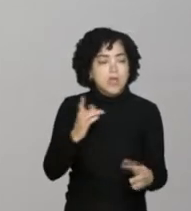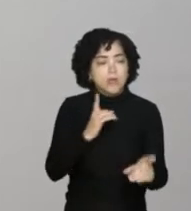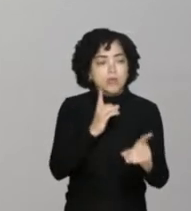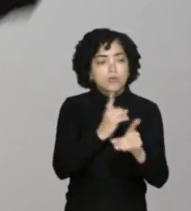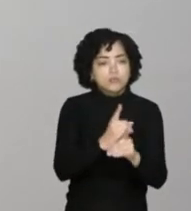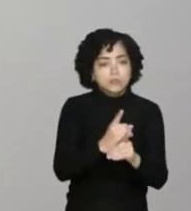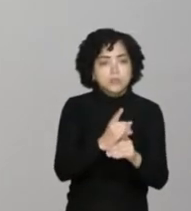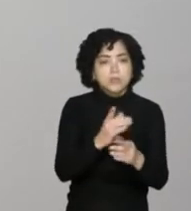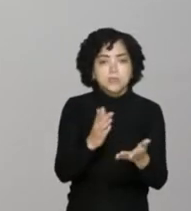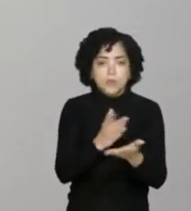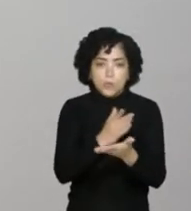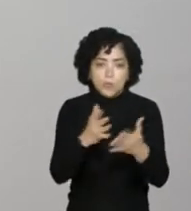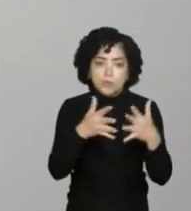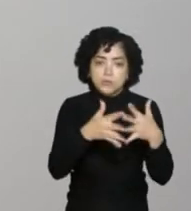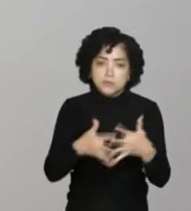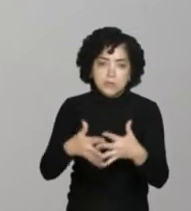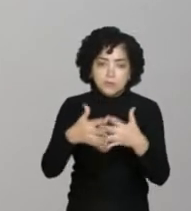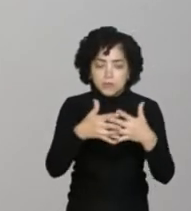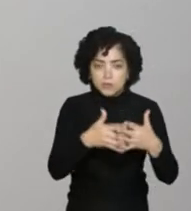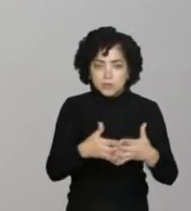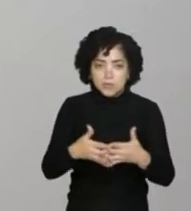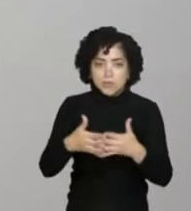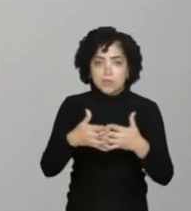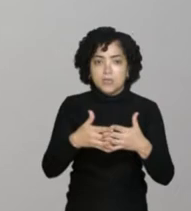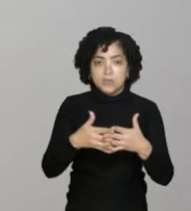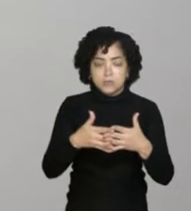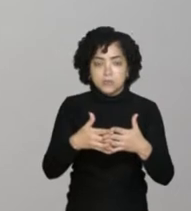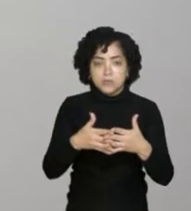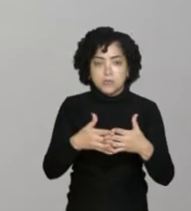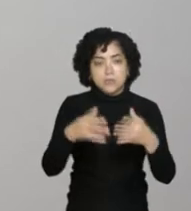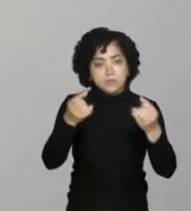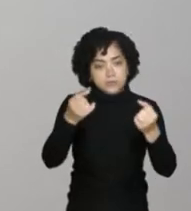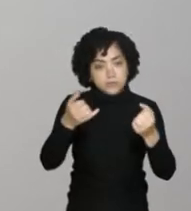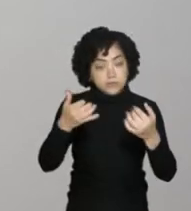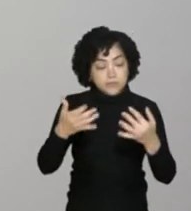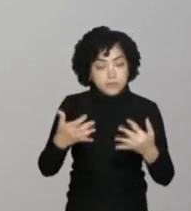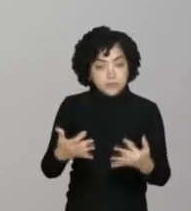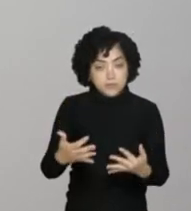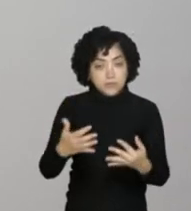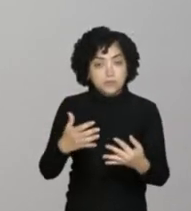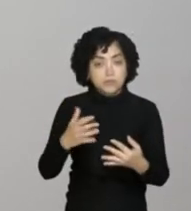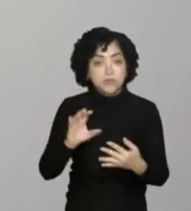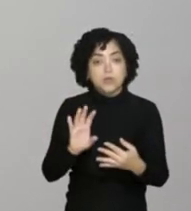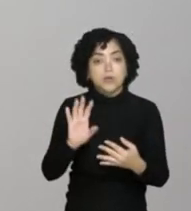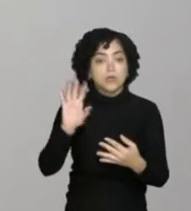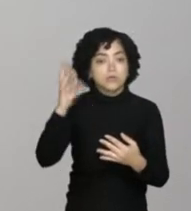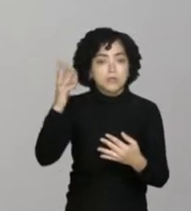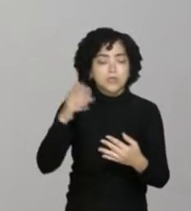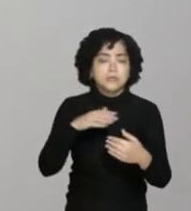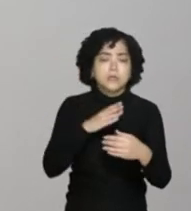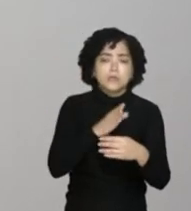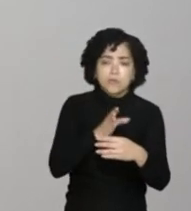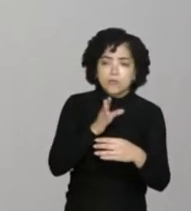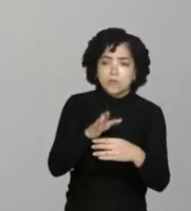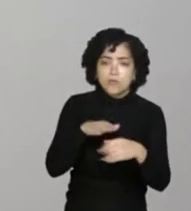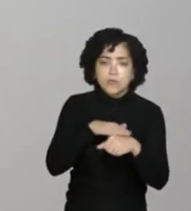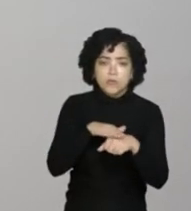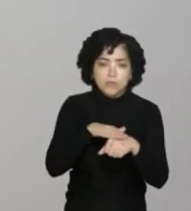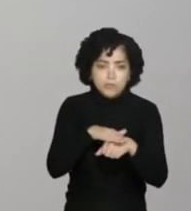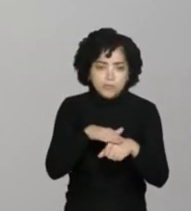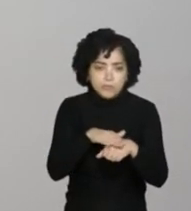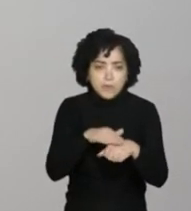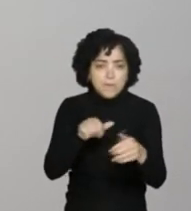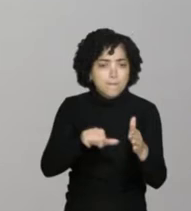tinha botado o caminhão dele a branco abaixo. E fui conversando com as pessoas, e não é a primeira vez que acontece.